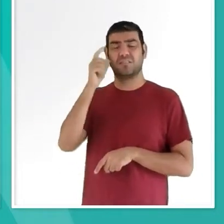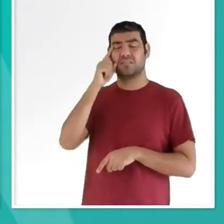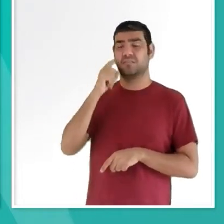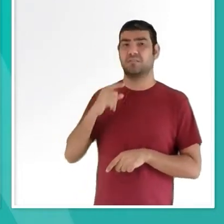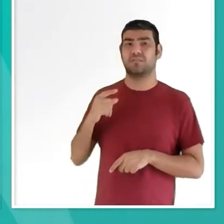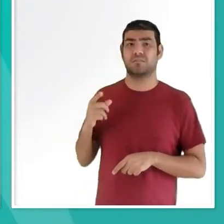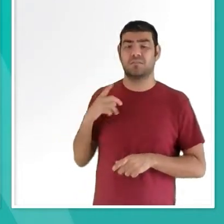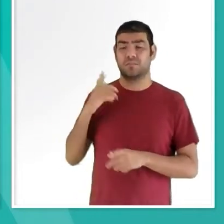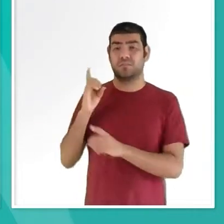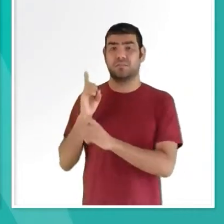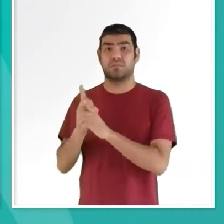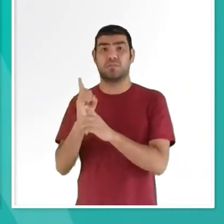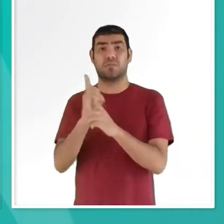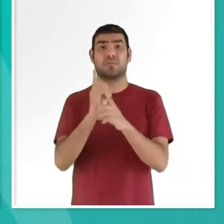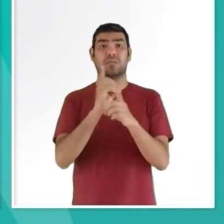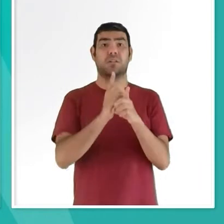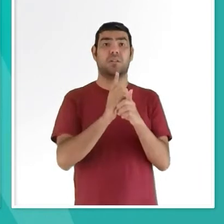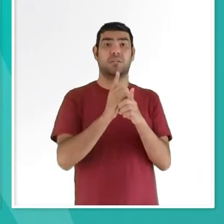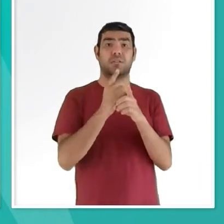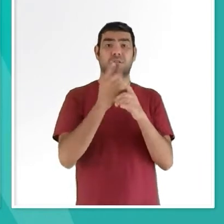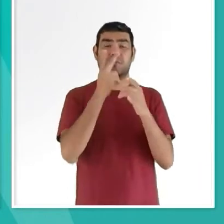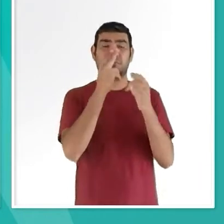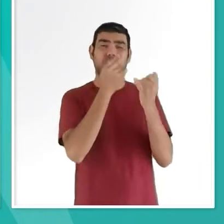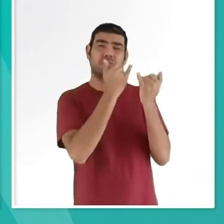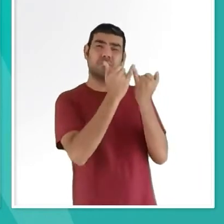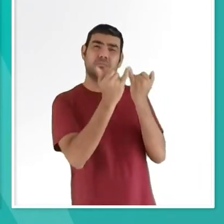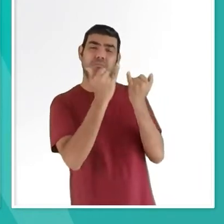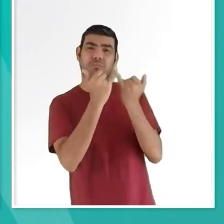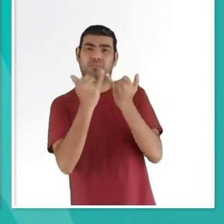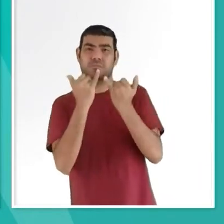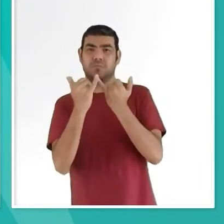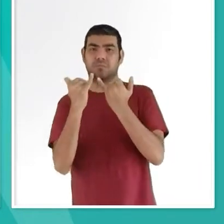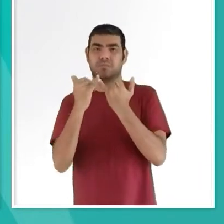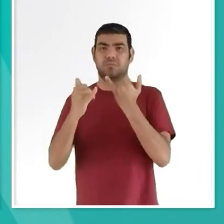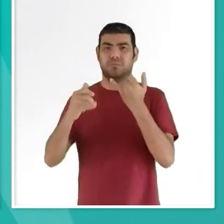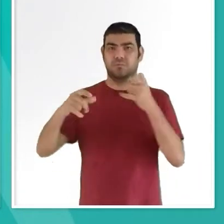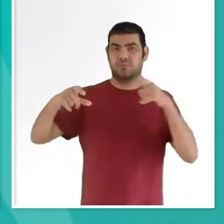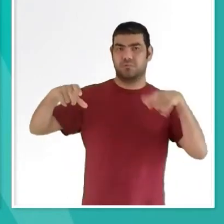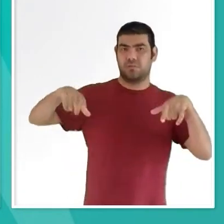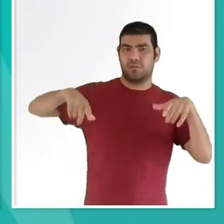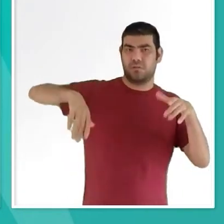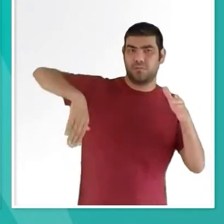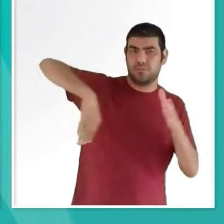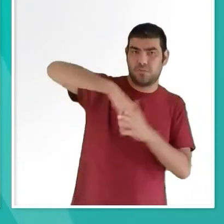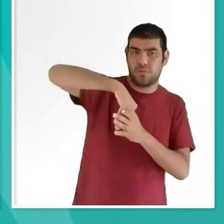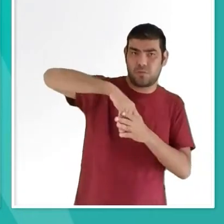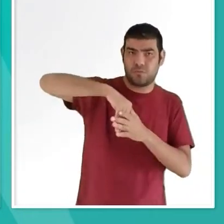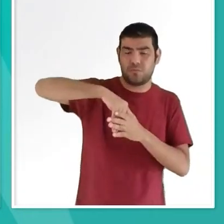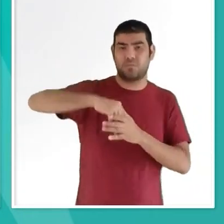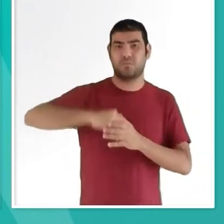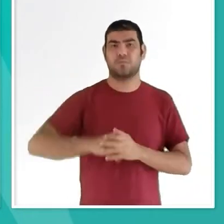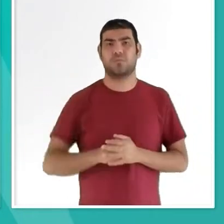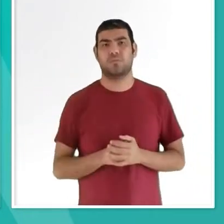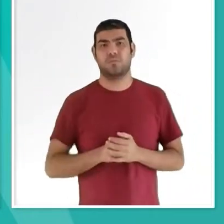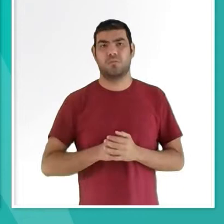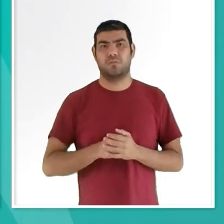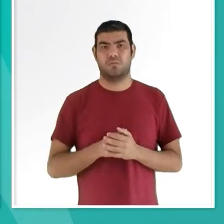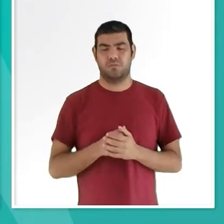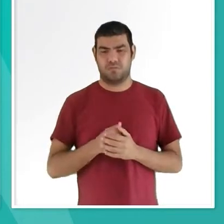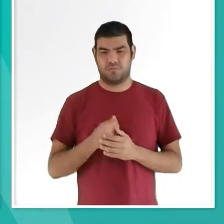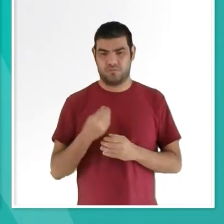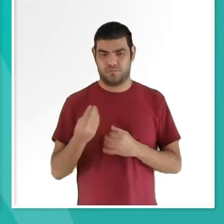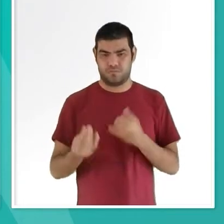formas parecidas de jogar futebol, ou pelo menos alguma forma de brincadeira, de jogo com bola.